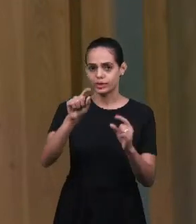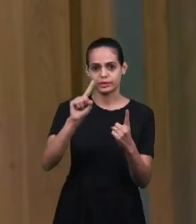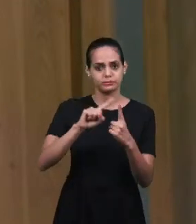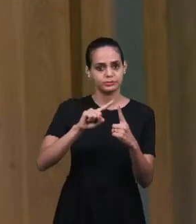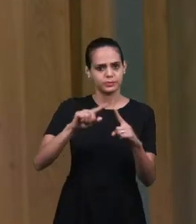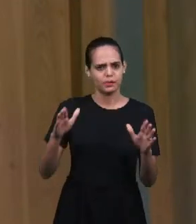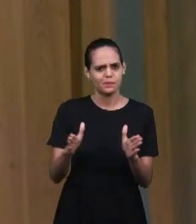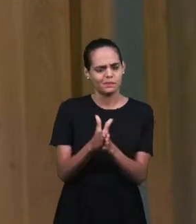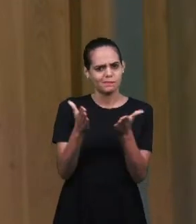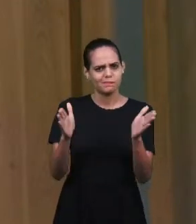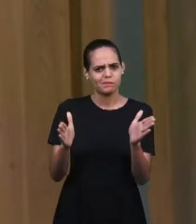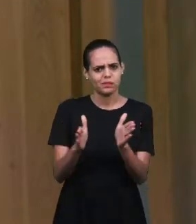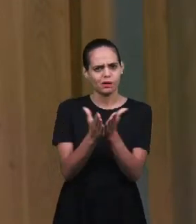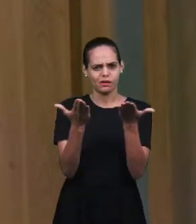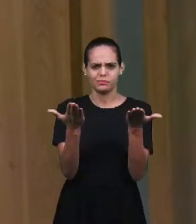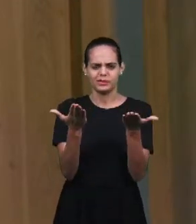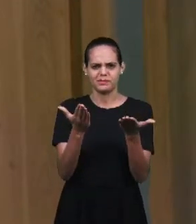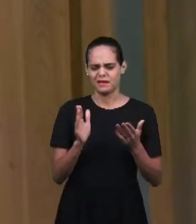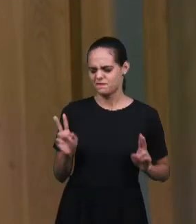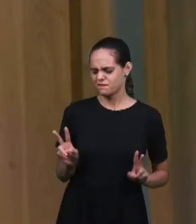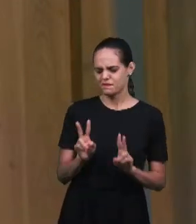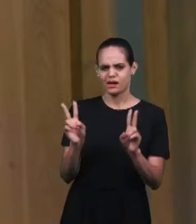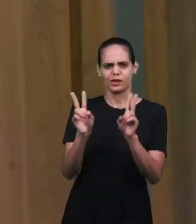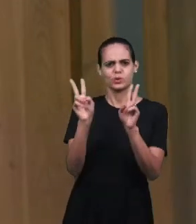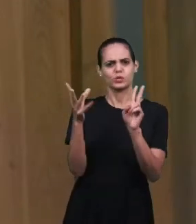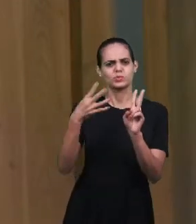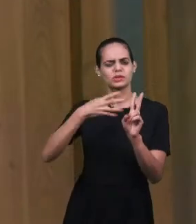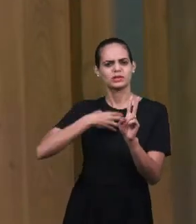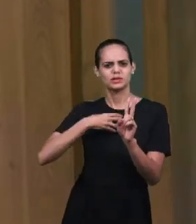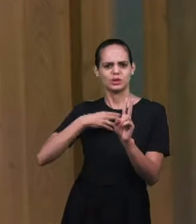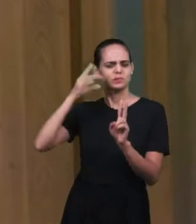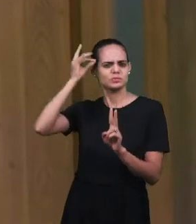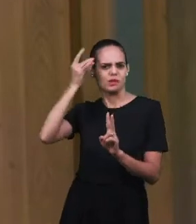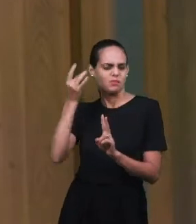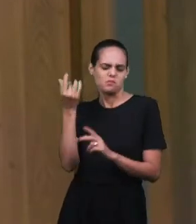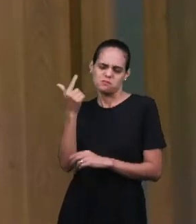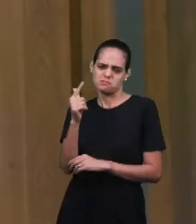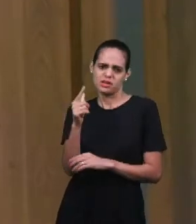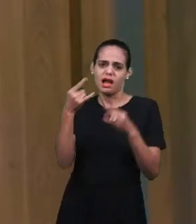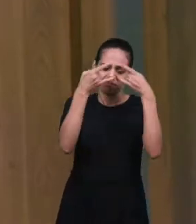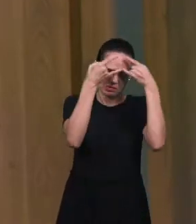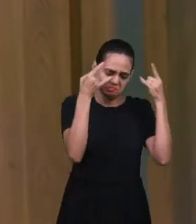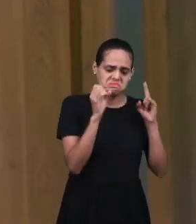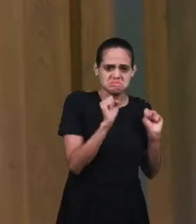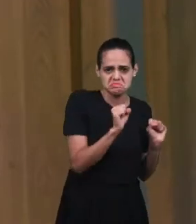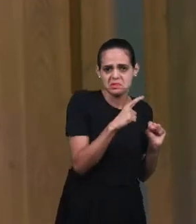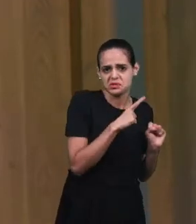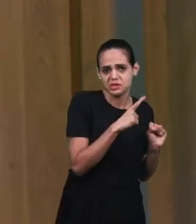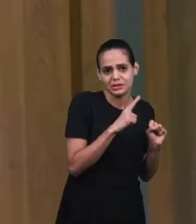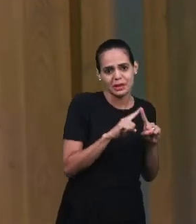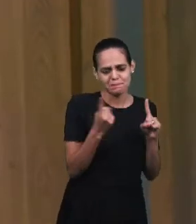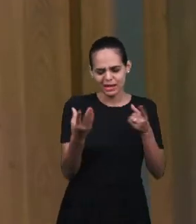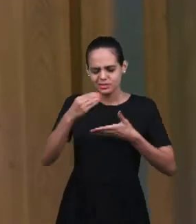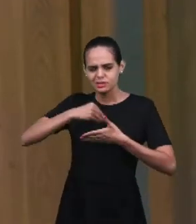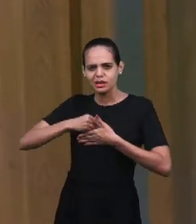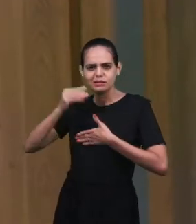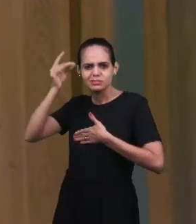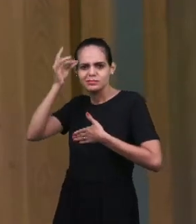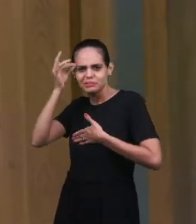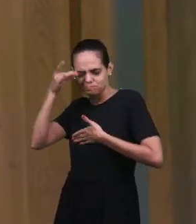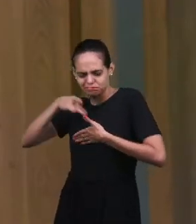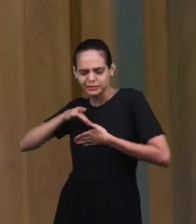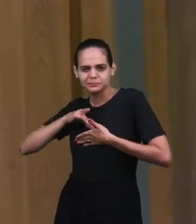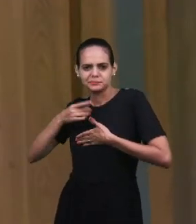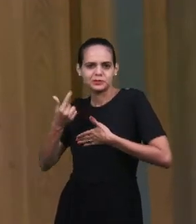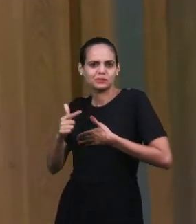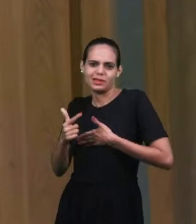que não têm nada em termos de valores espirituais, né? Pode até ter valores materiais, mas não tem valores espirituais. A pobreza, né? É